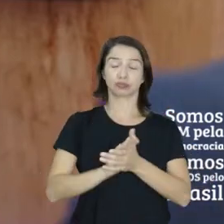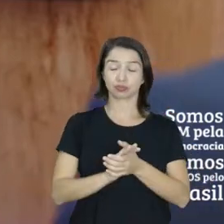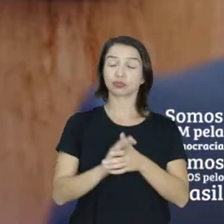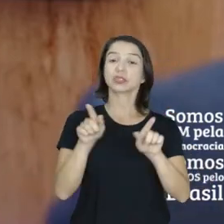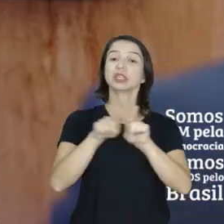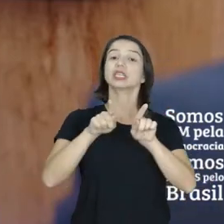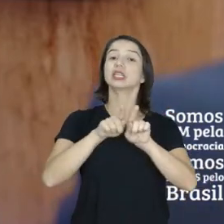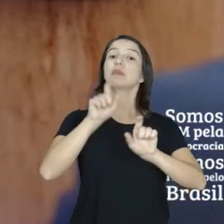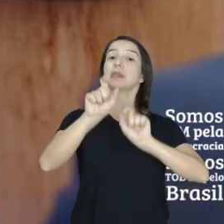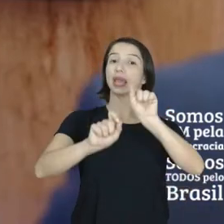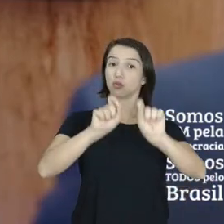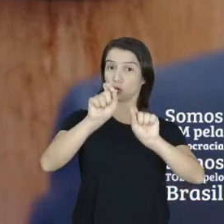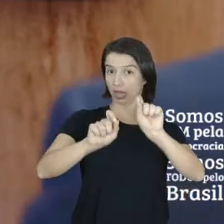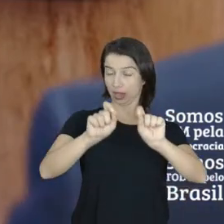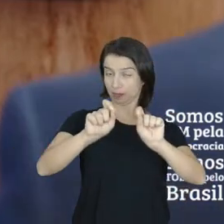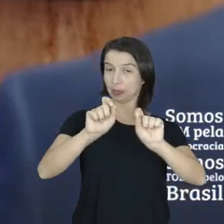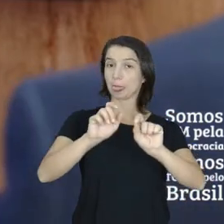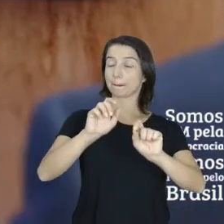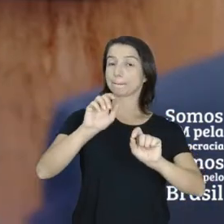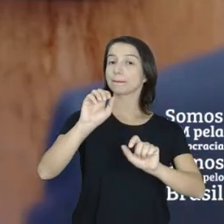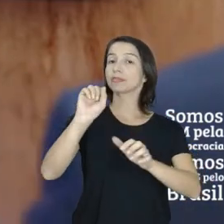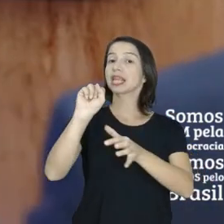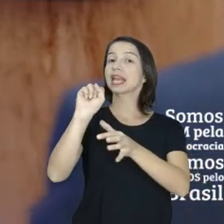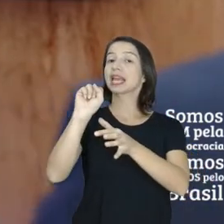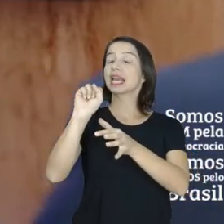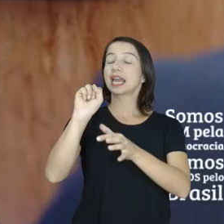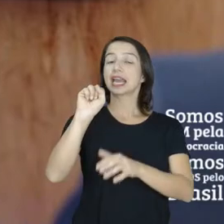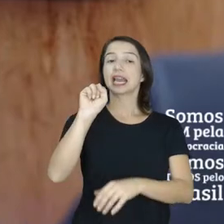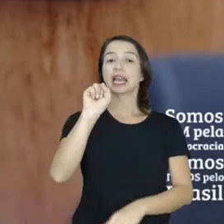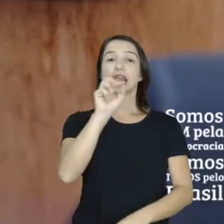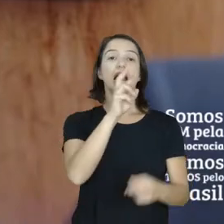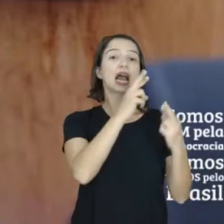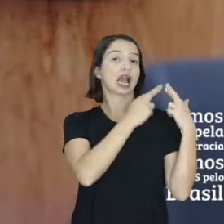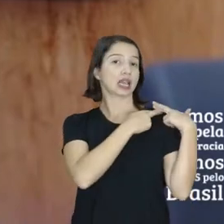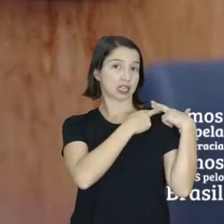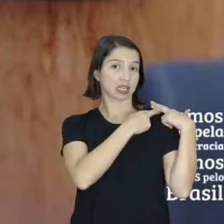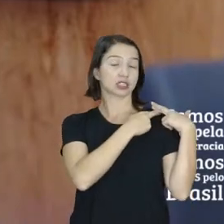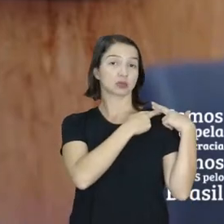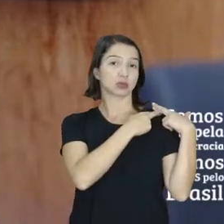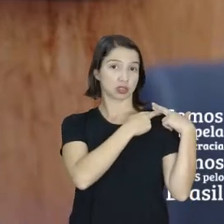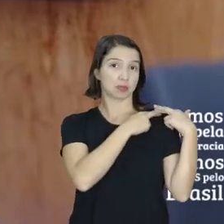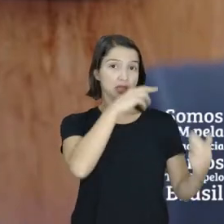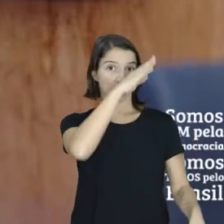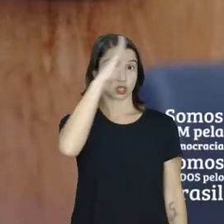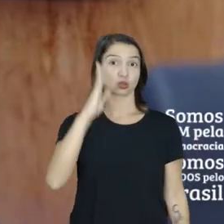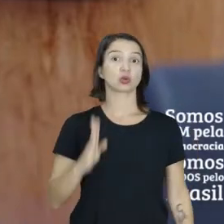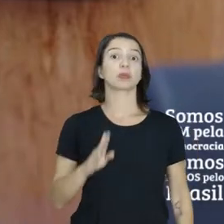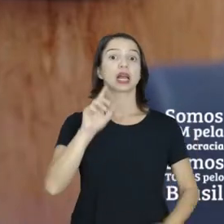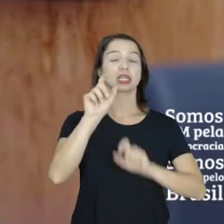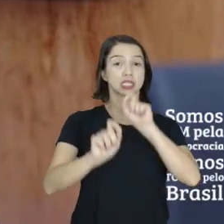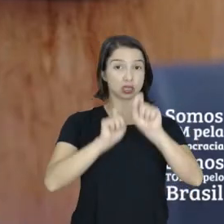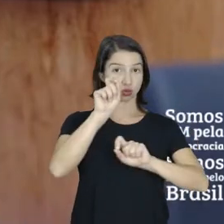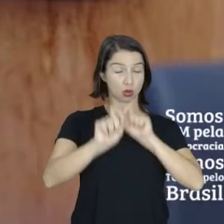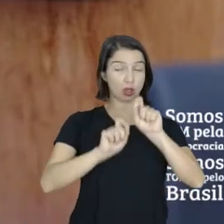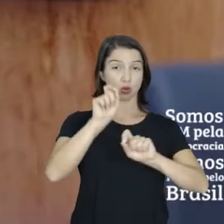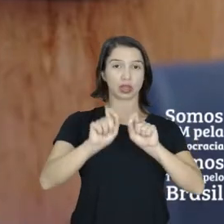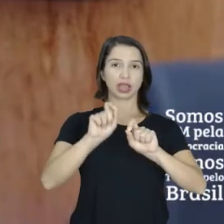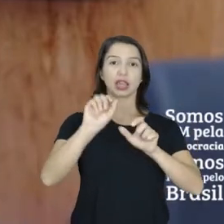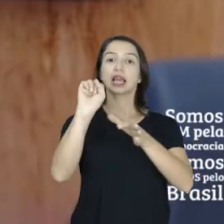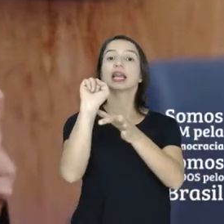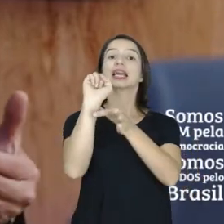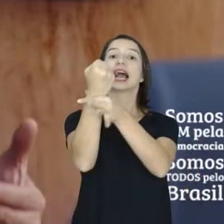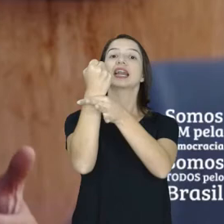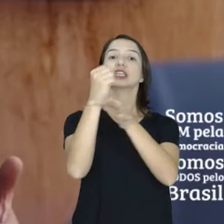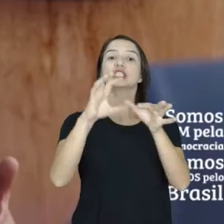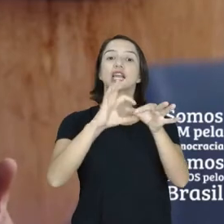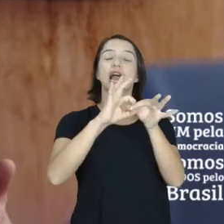pessoas. A liberdade, aliás, isso é do ser humano, o livre-arbítrio. Você tem o livre-arbítrio,